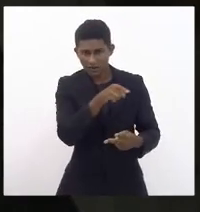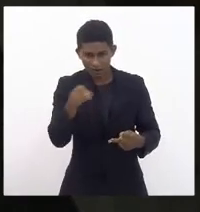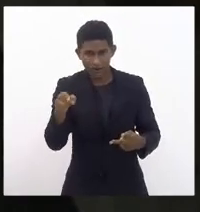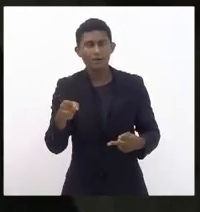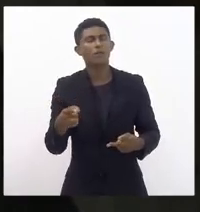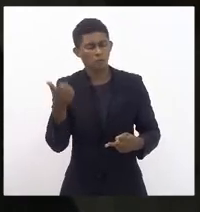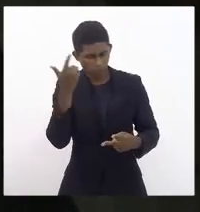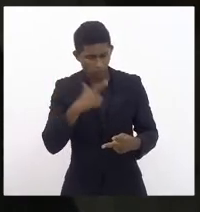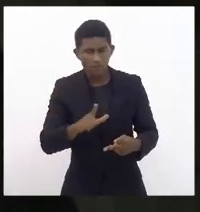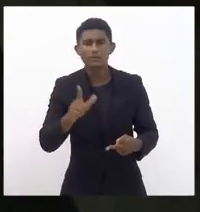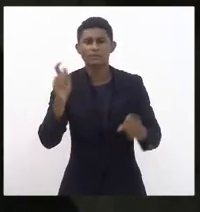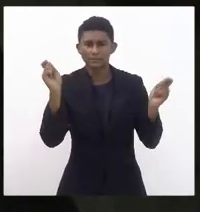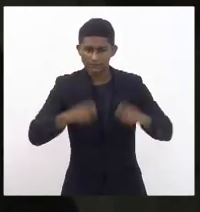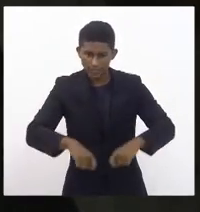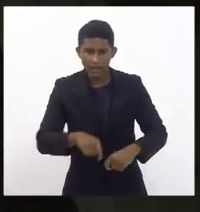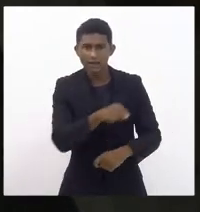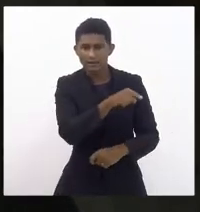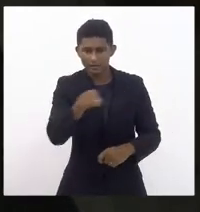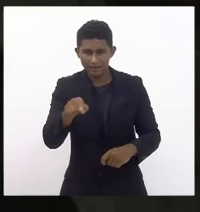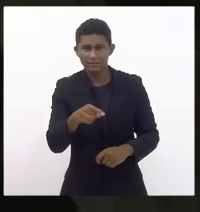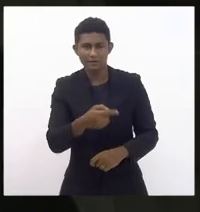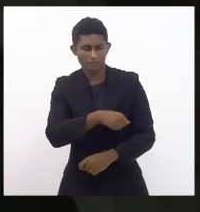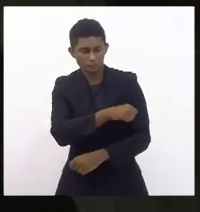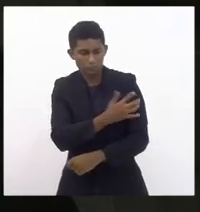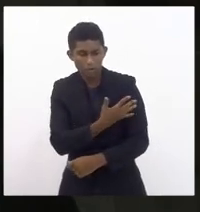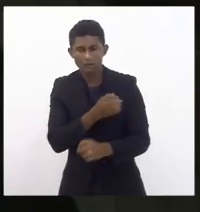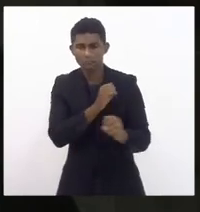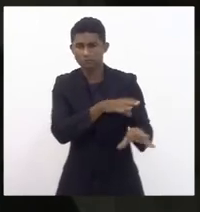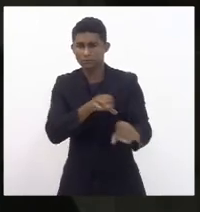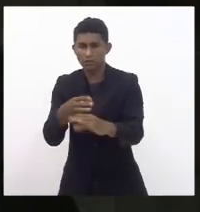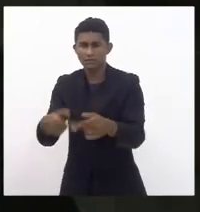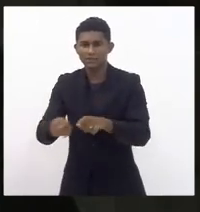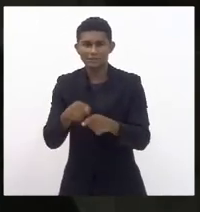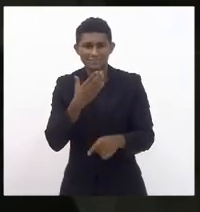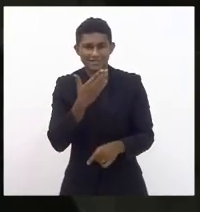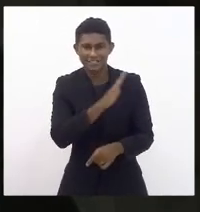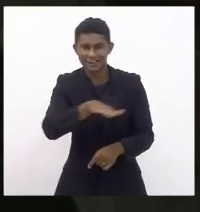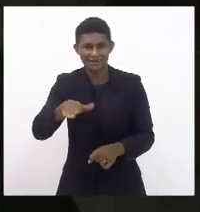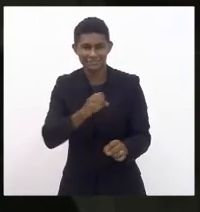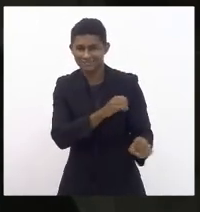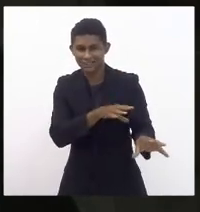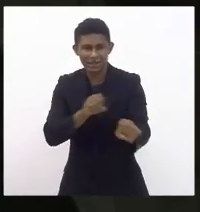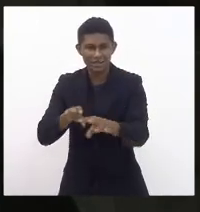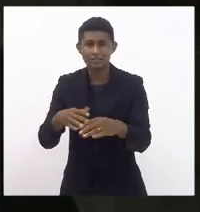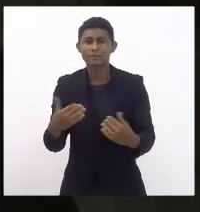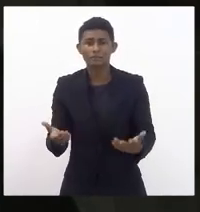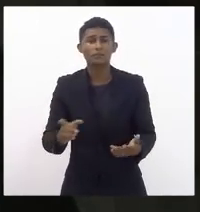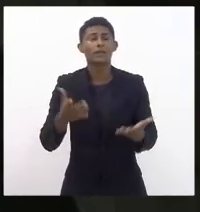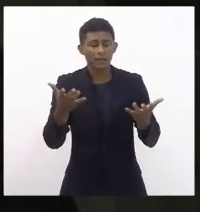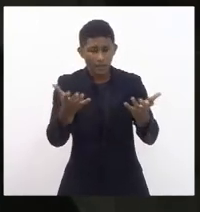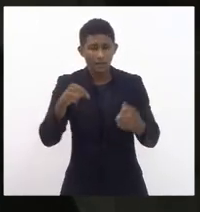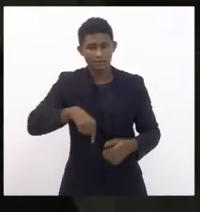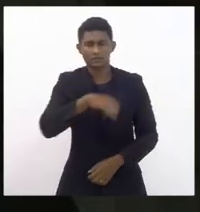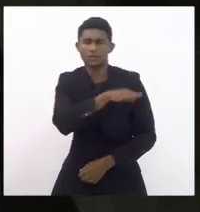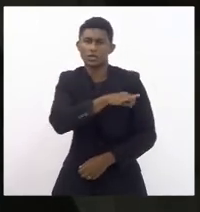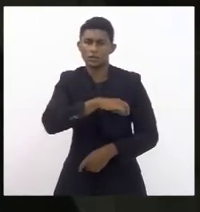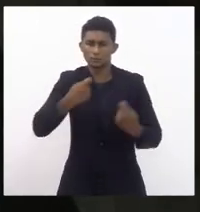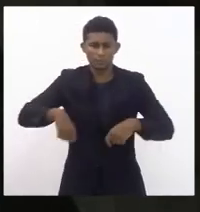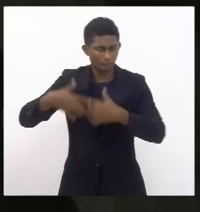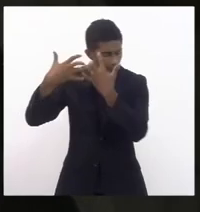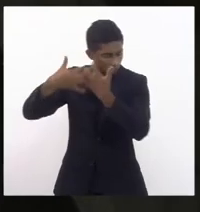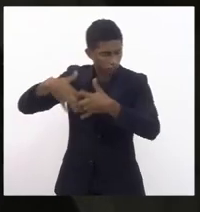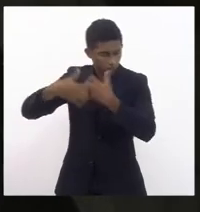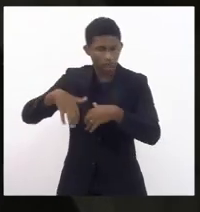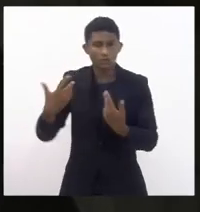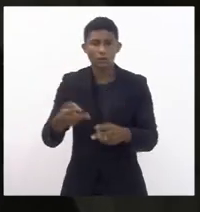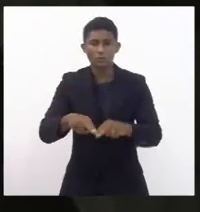também para lecionar nos anos iniciais do Ensino Fundamental e na educação infantil então a gente quer estado de Janeiro reflita sobre isso tem frente